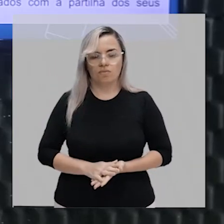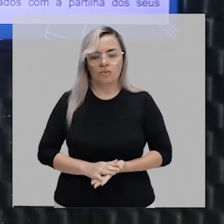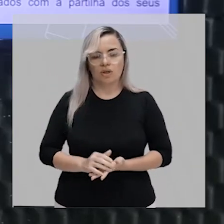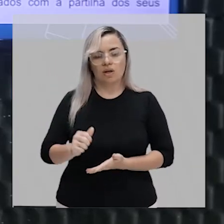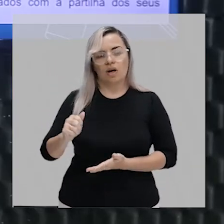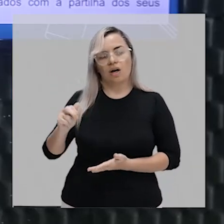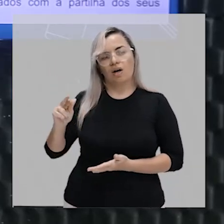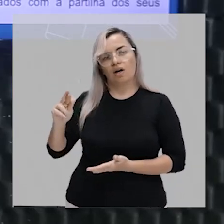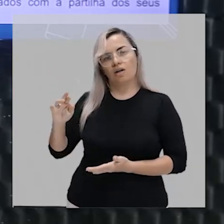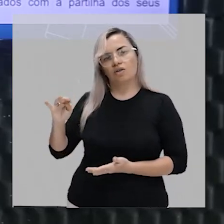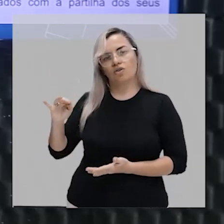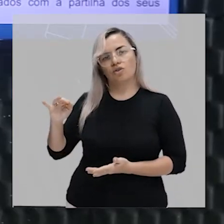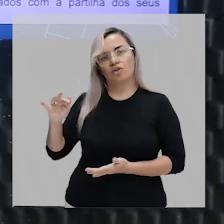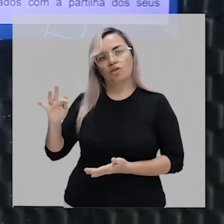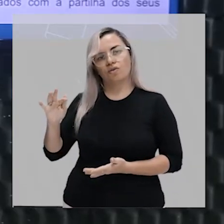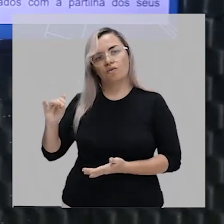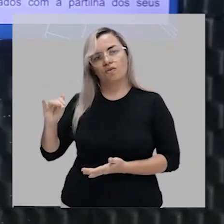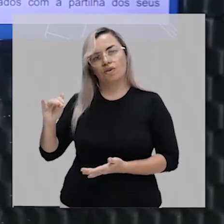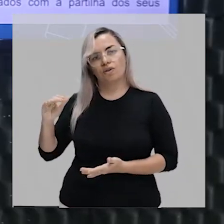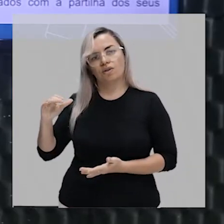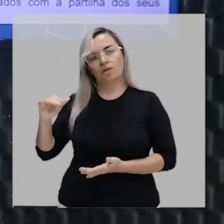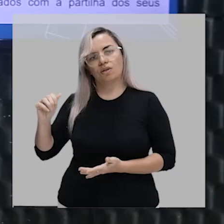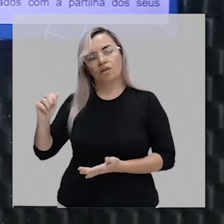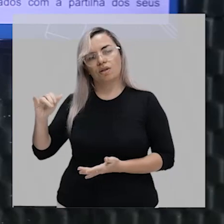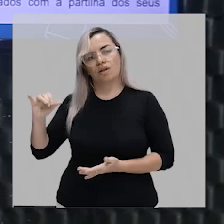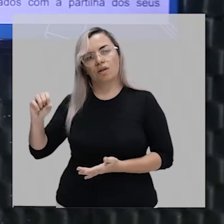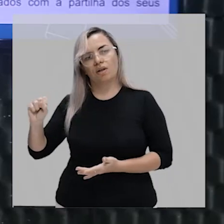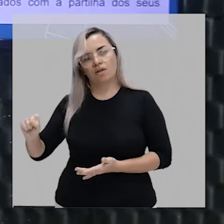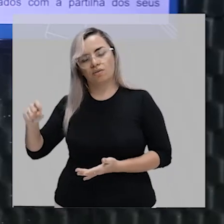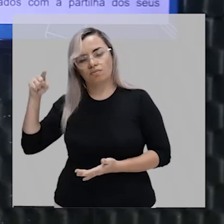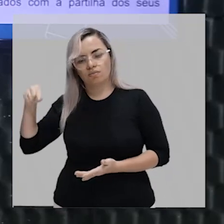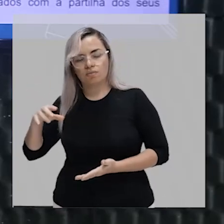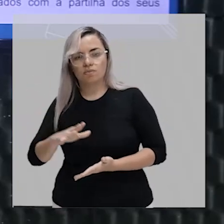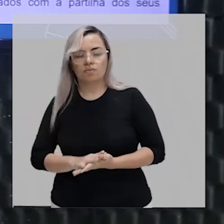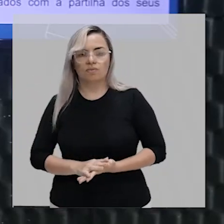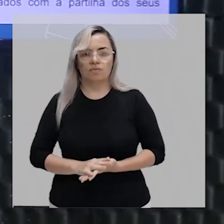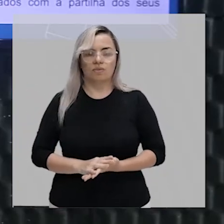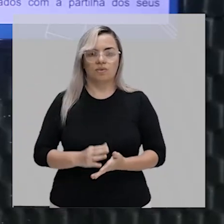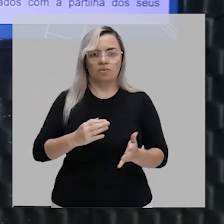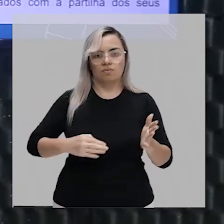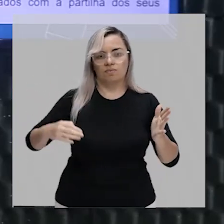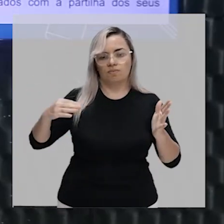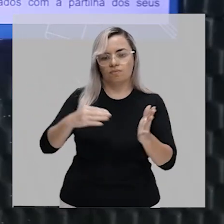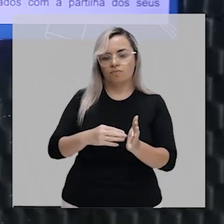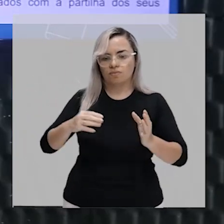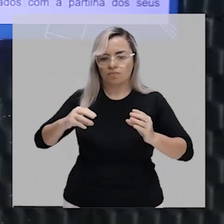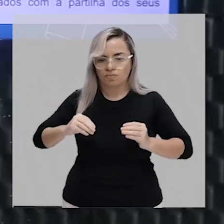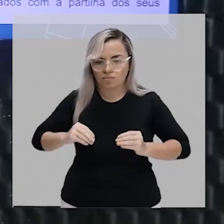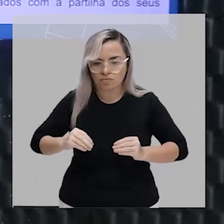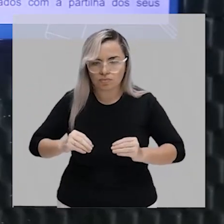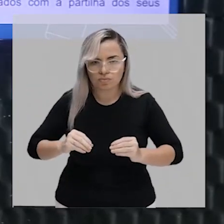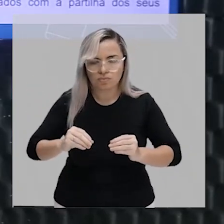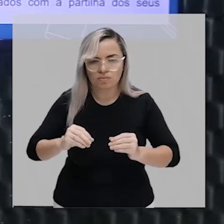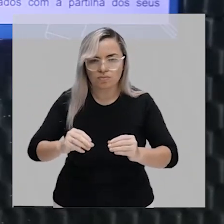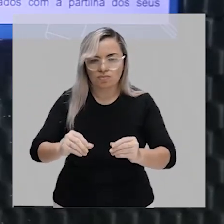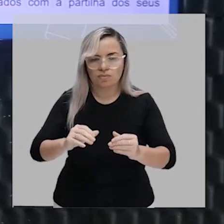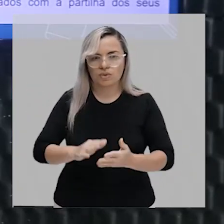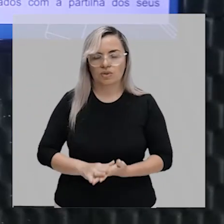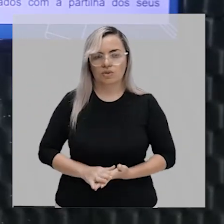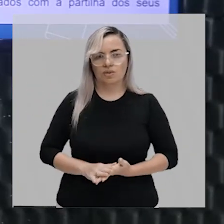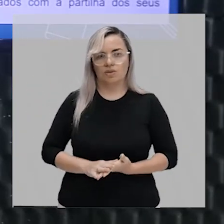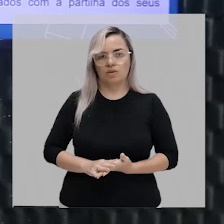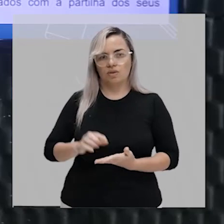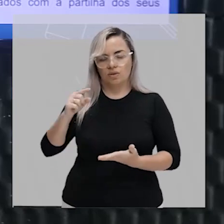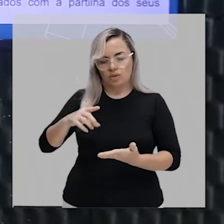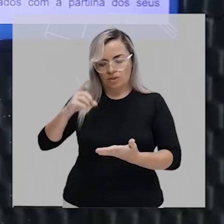Artificiais. Boa parte dessas fronteiras foram fronteiras que foram